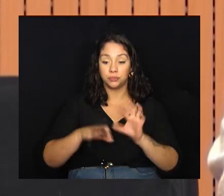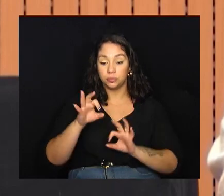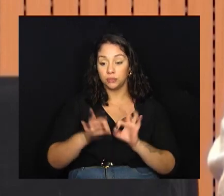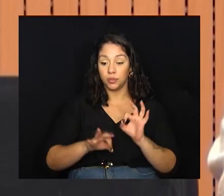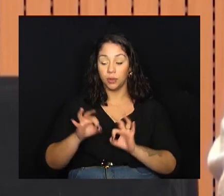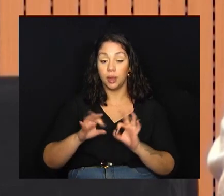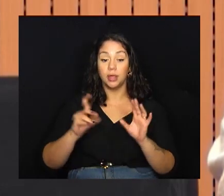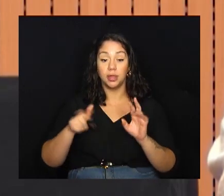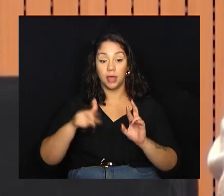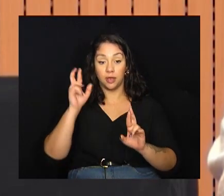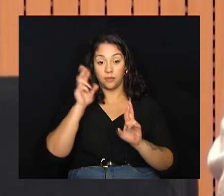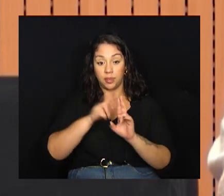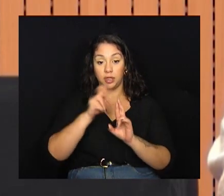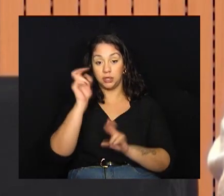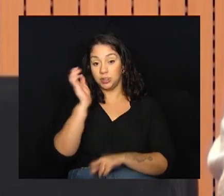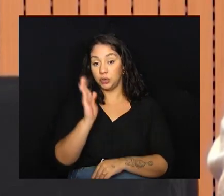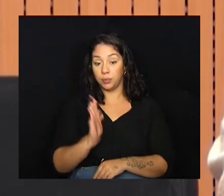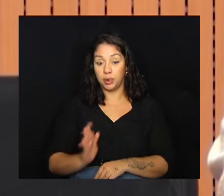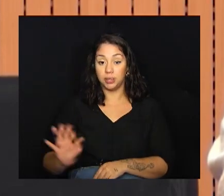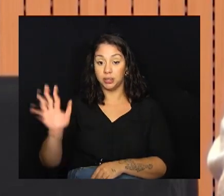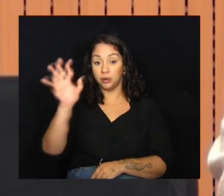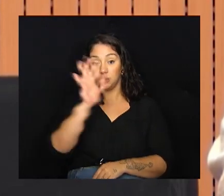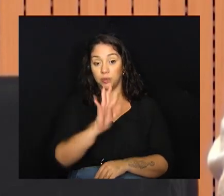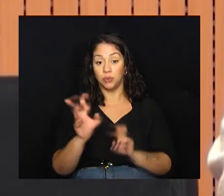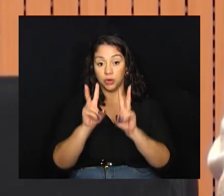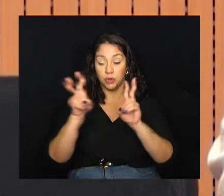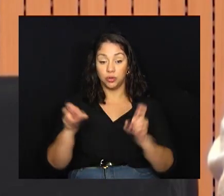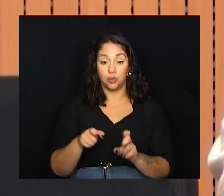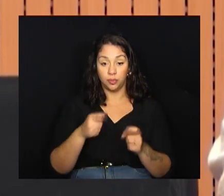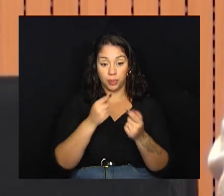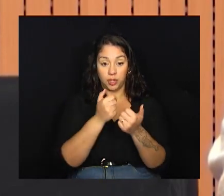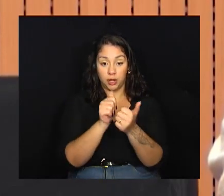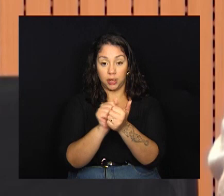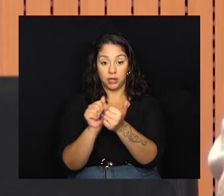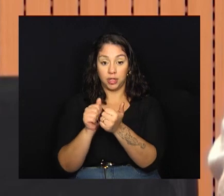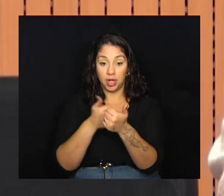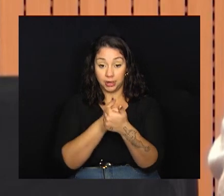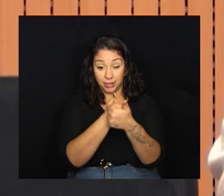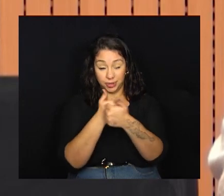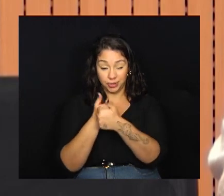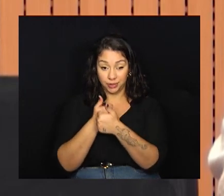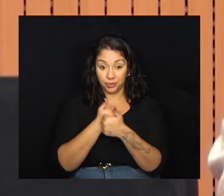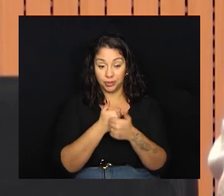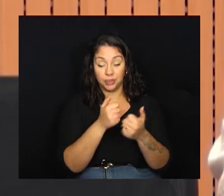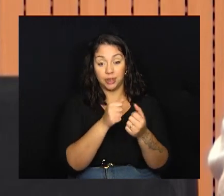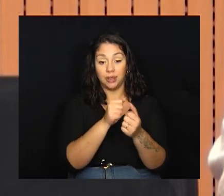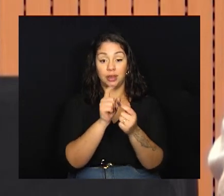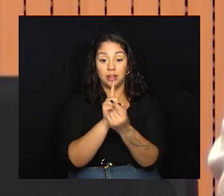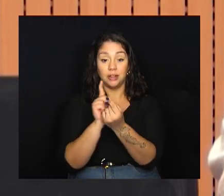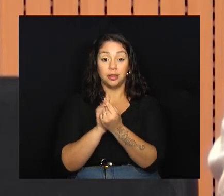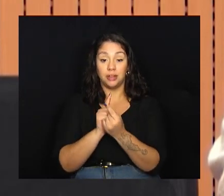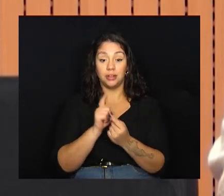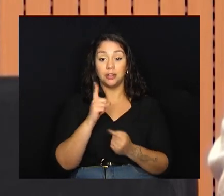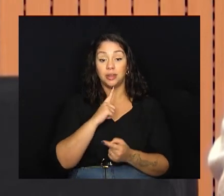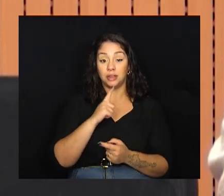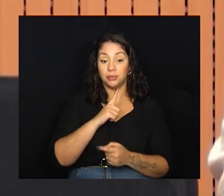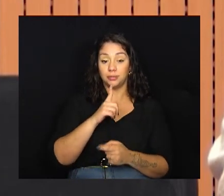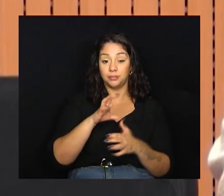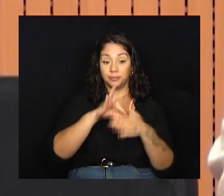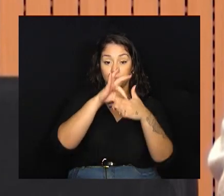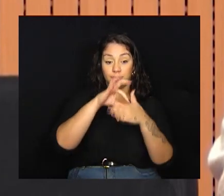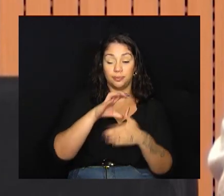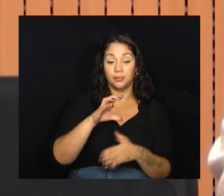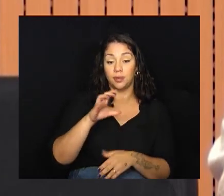é referência nacional no que se refere a consultório na Rua ele tá sobre gestão de serviço de saúde da tua casa do Ferreira né